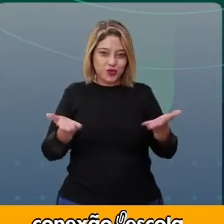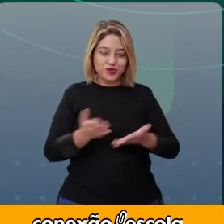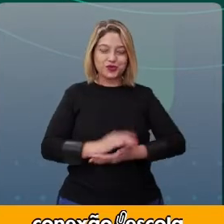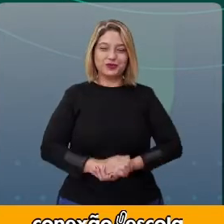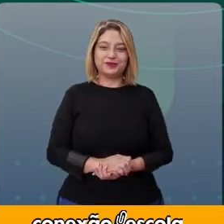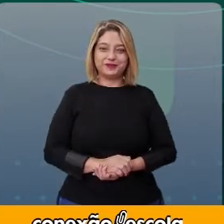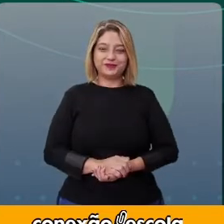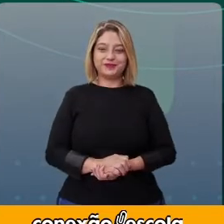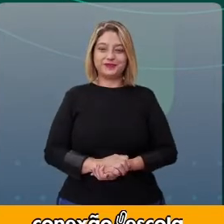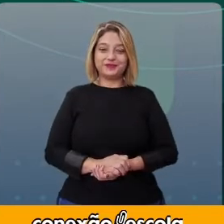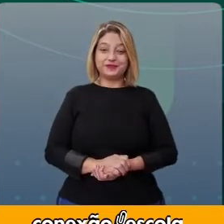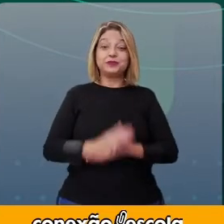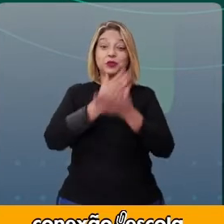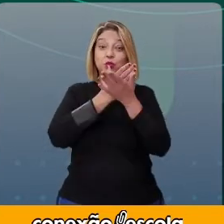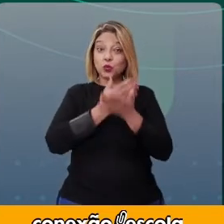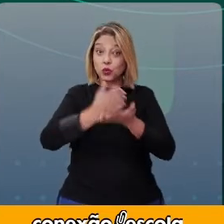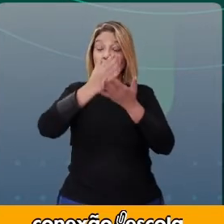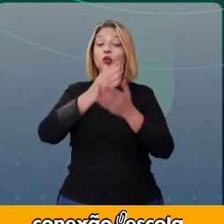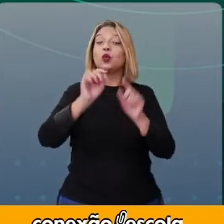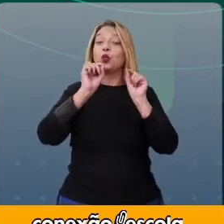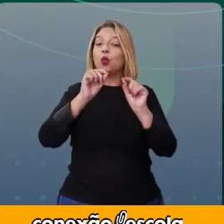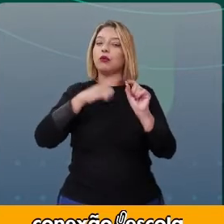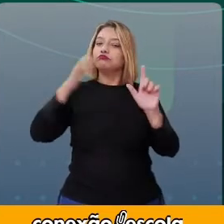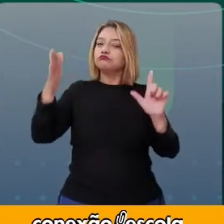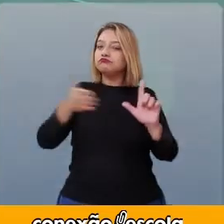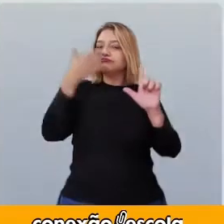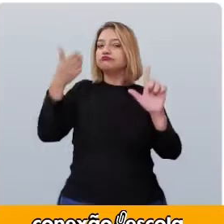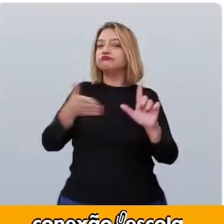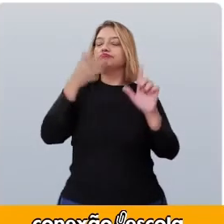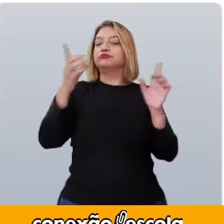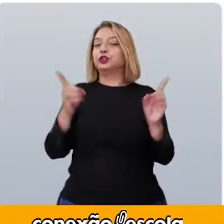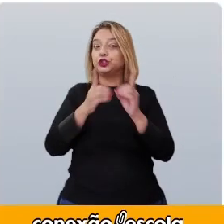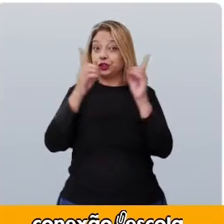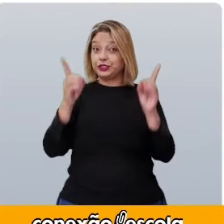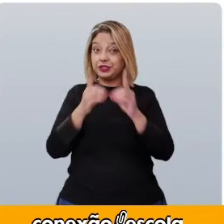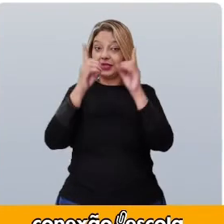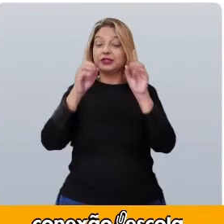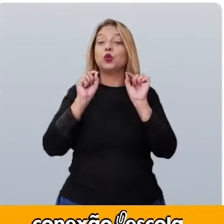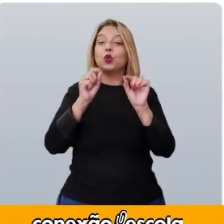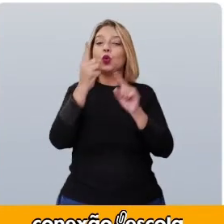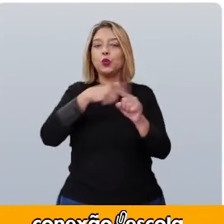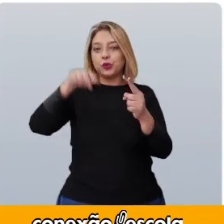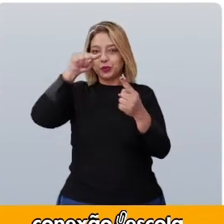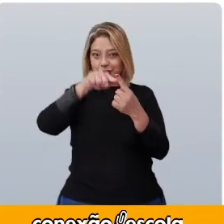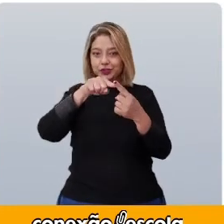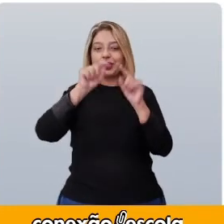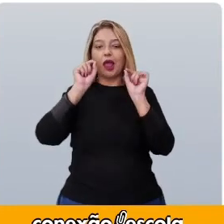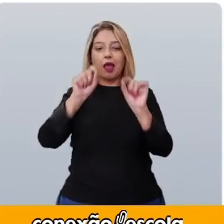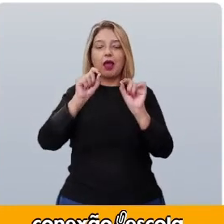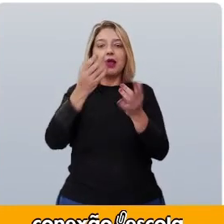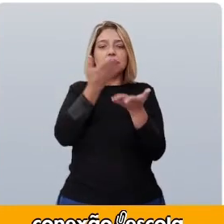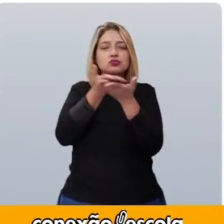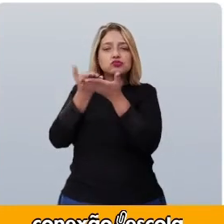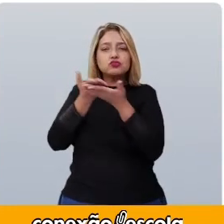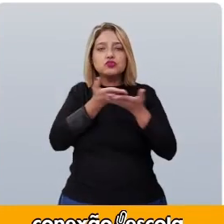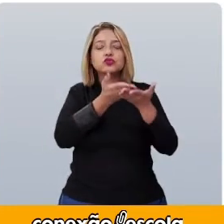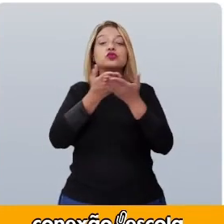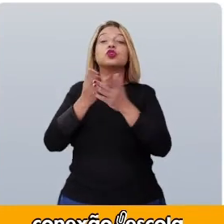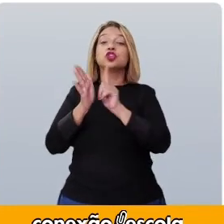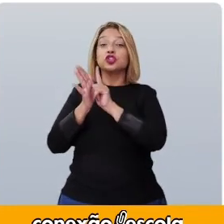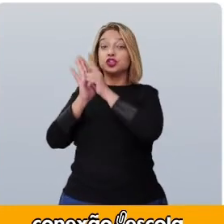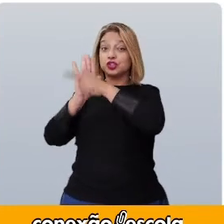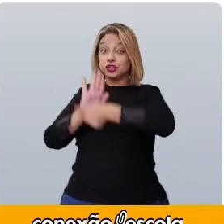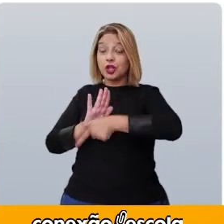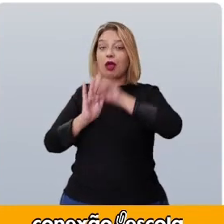aula. Iniciaremos, portanto, mais uma sequência didática. Ela tem como objetivo o estudo do gênero